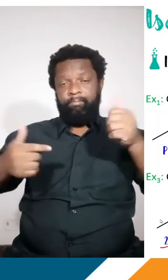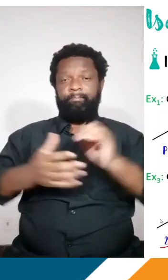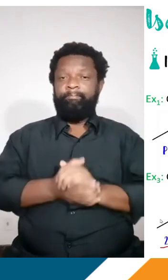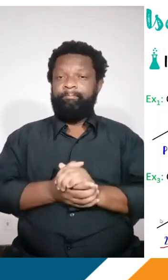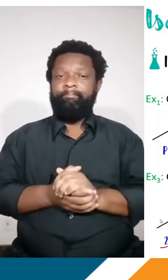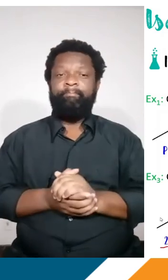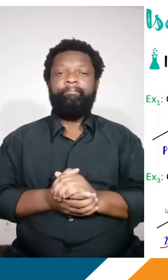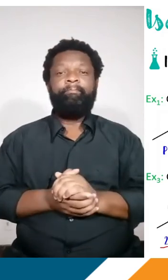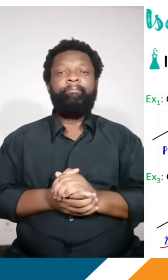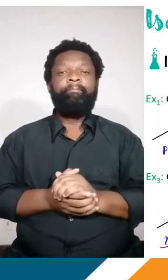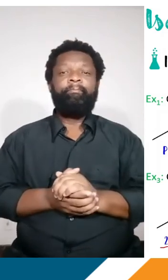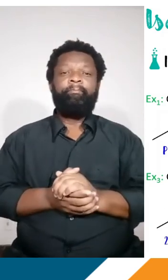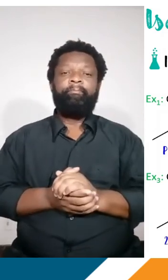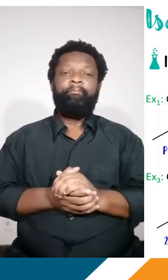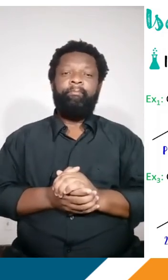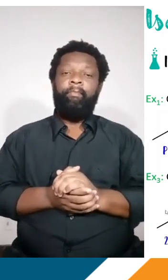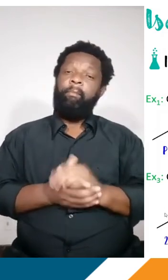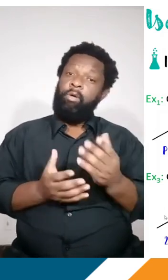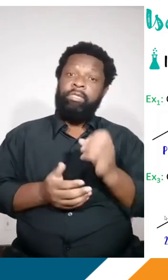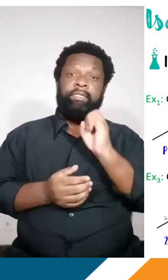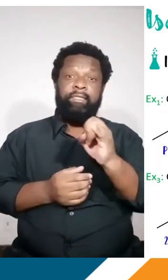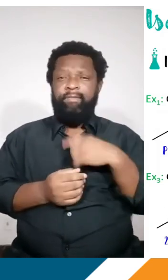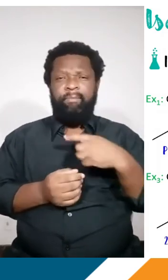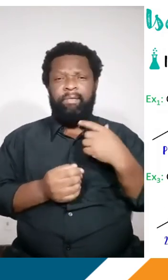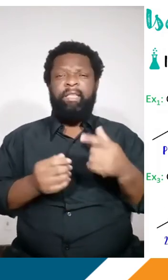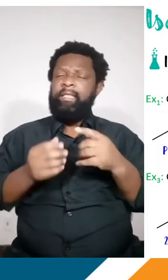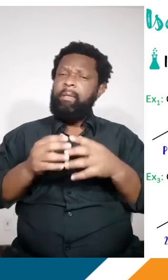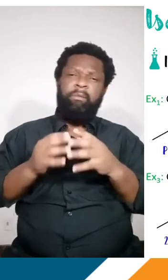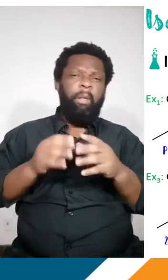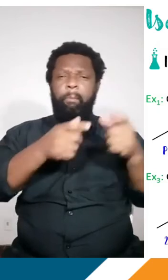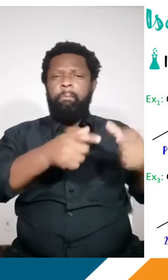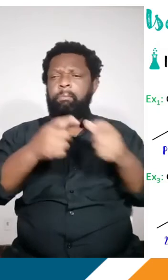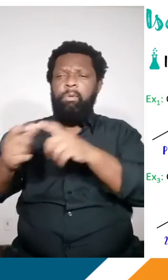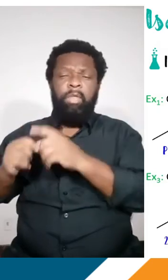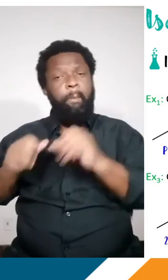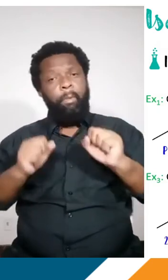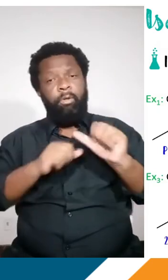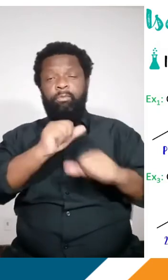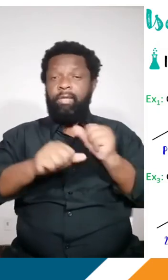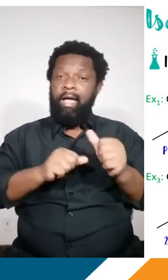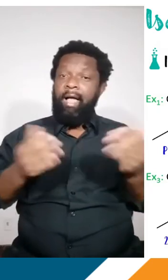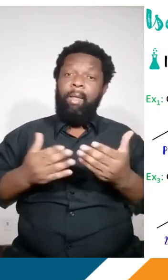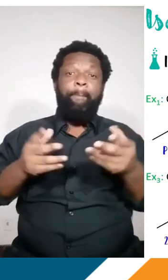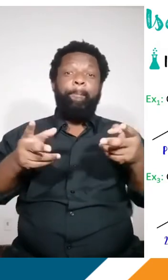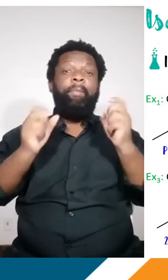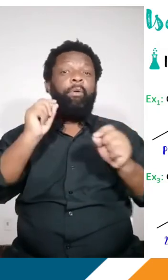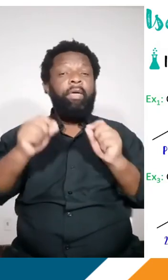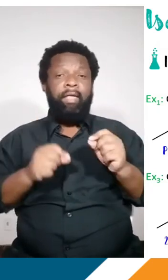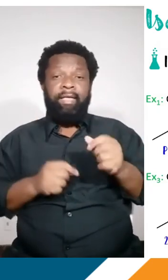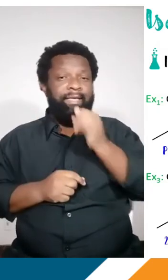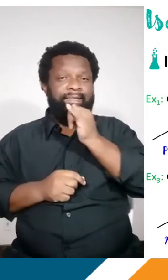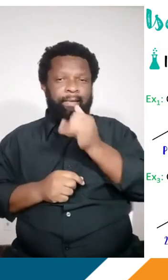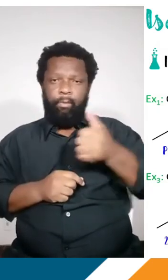3, tudo bem? Bom, se você se questionou no início posição de que pode mudar, a gente percebeu.